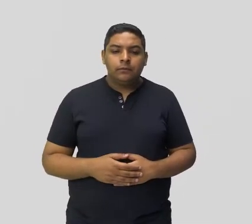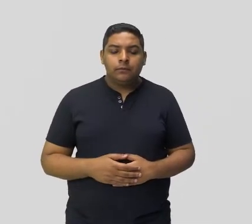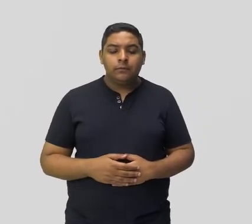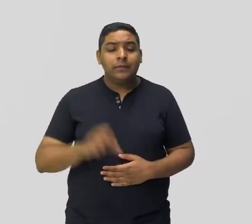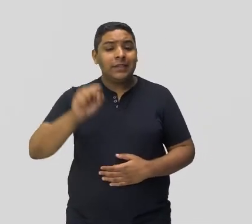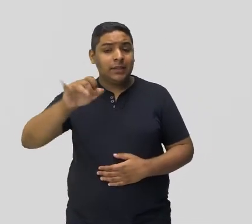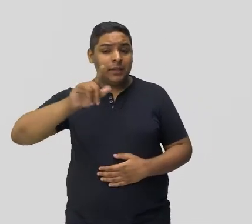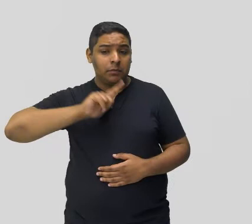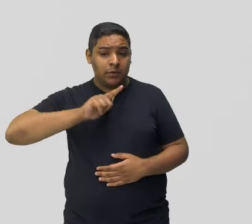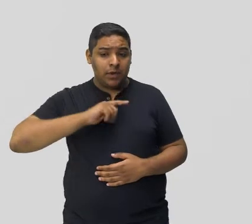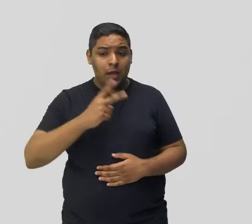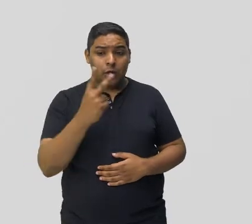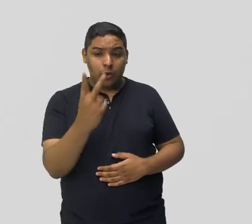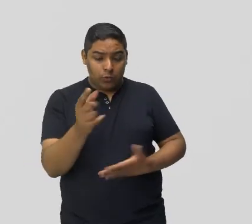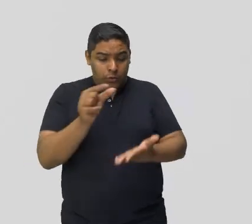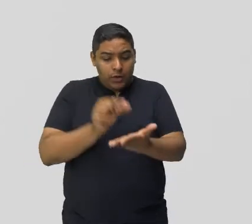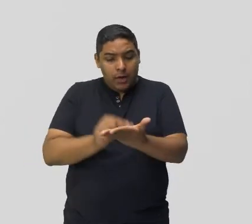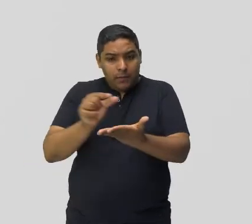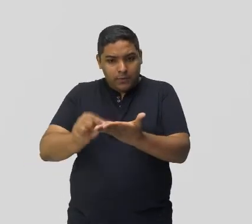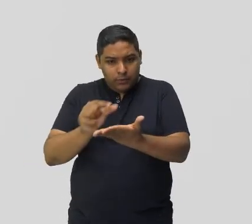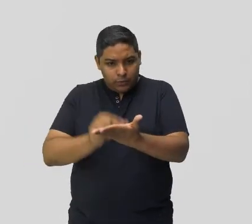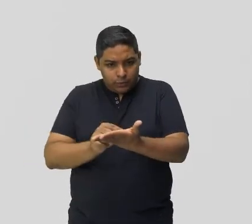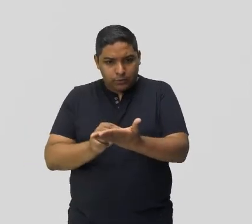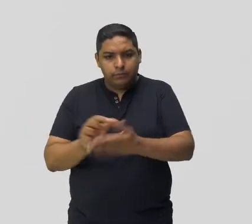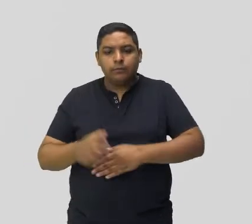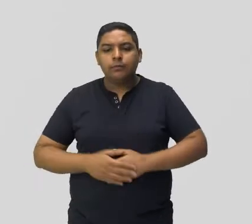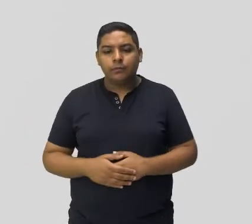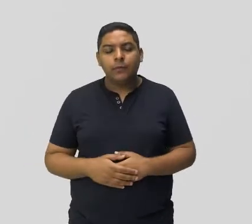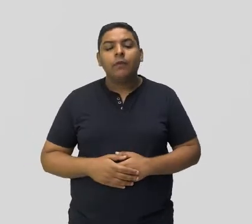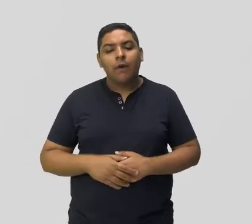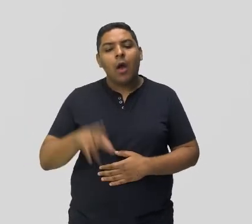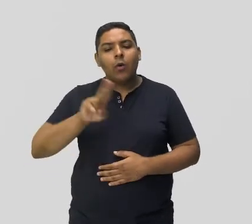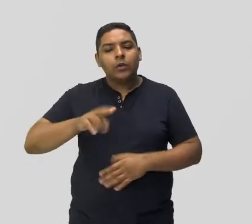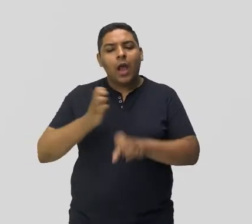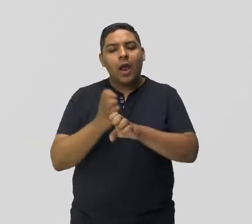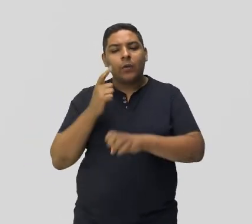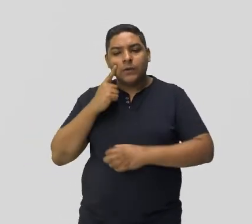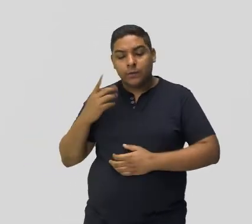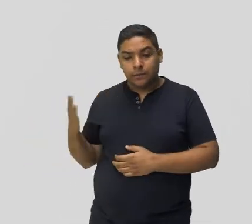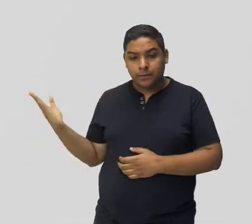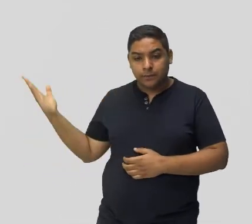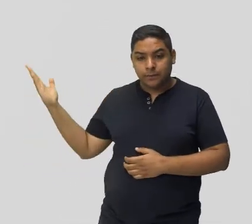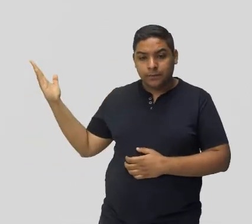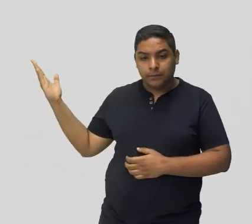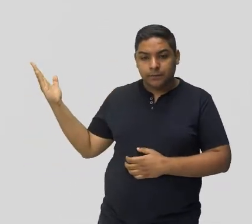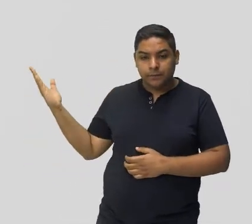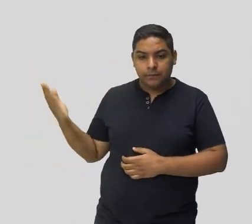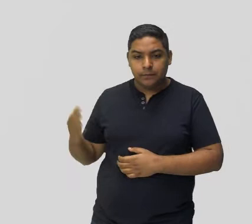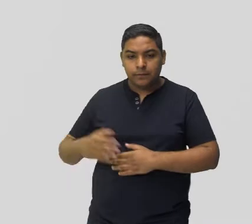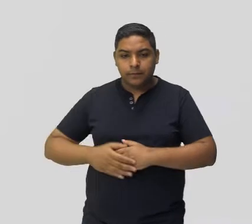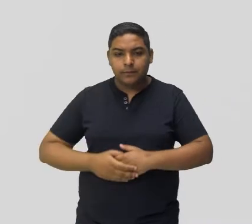2 capacitores, olha, 2 capacitores, eu vou usar essa equação aqui, olha. É mais simples, não é? Multiplica